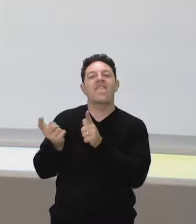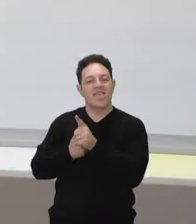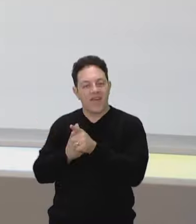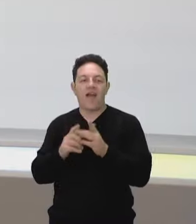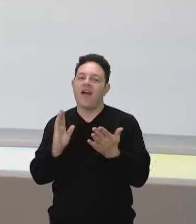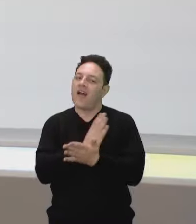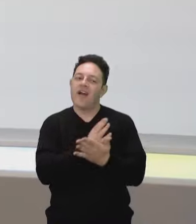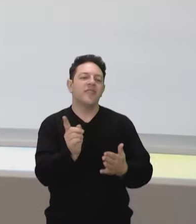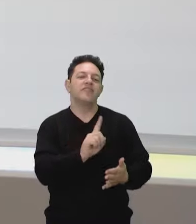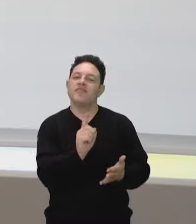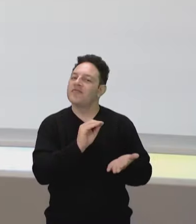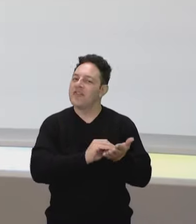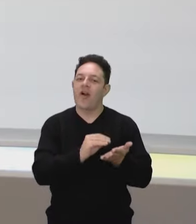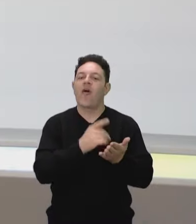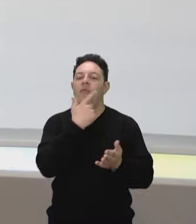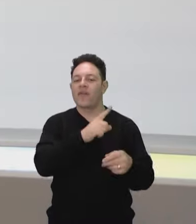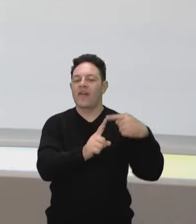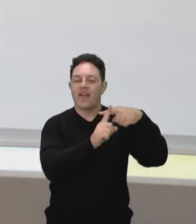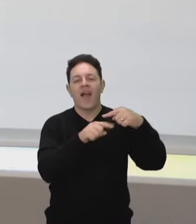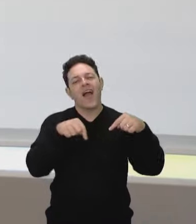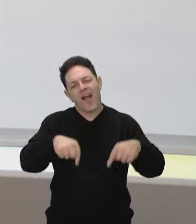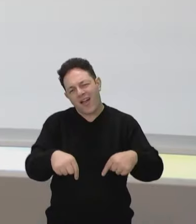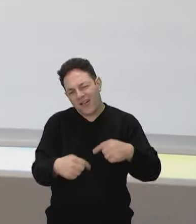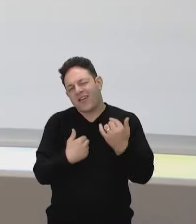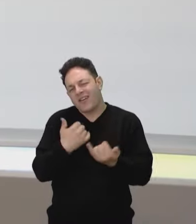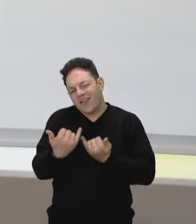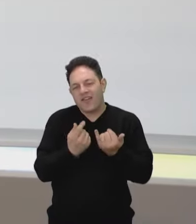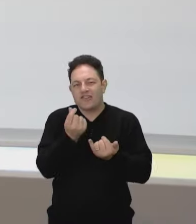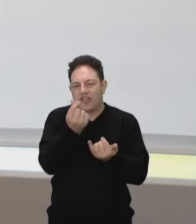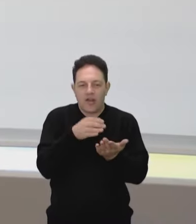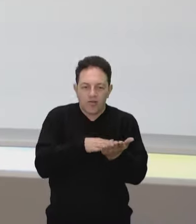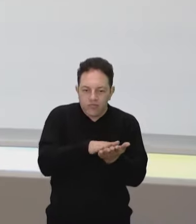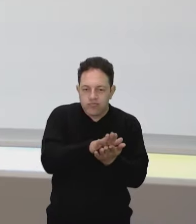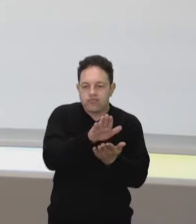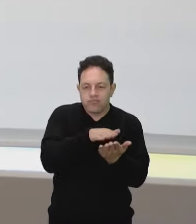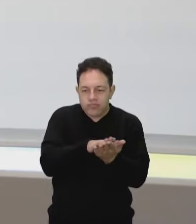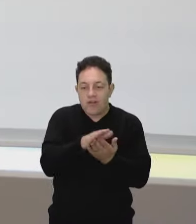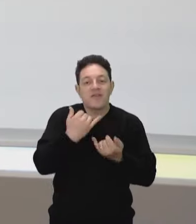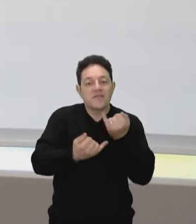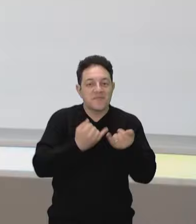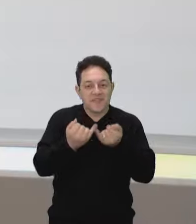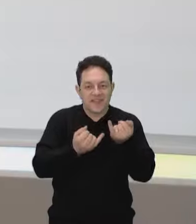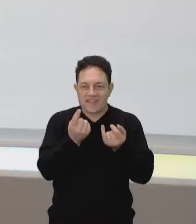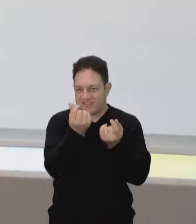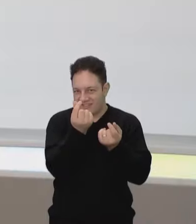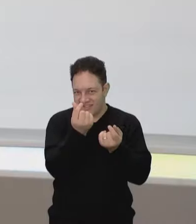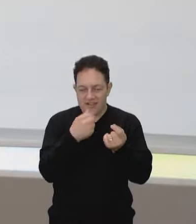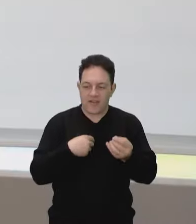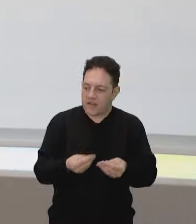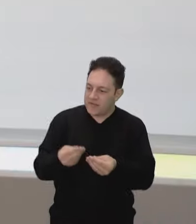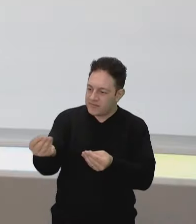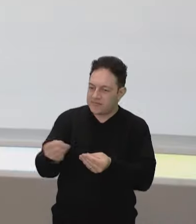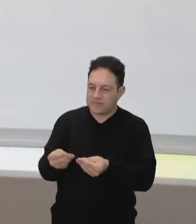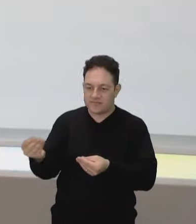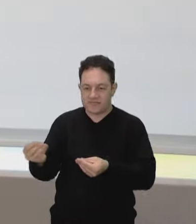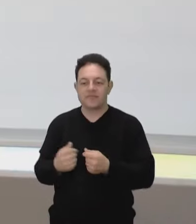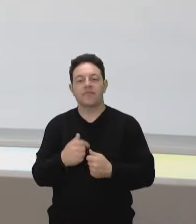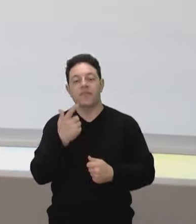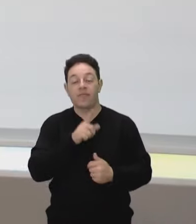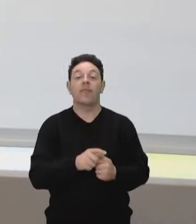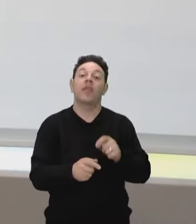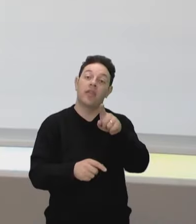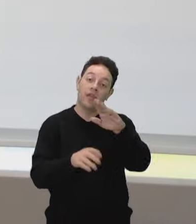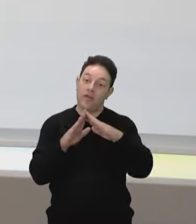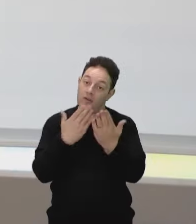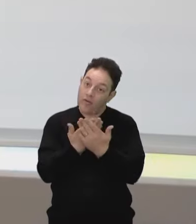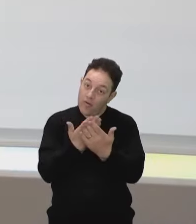de Mídias eu imprimi os dinheirinhos para uso pedagógico e eles puderam usar o dinheiro que estava na mão. Aí na escola eu